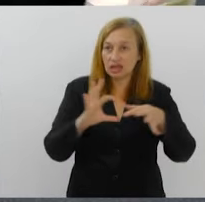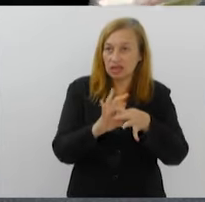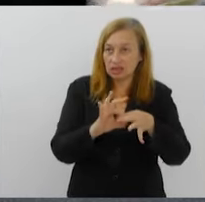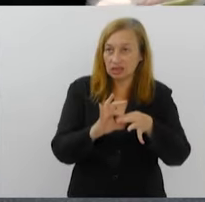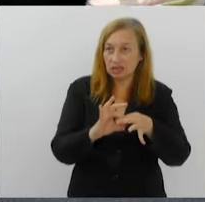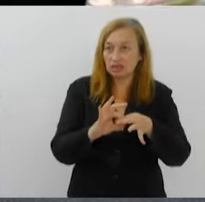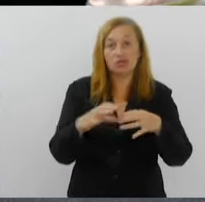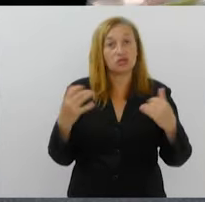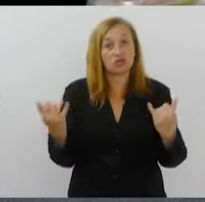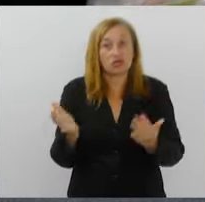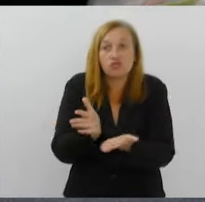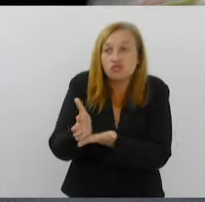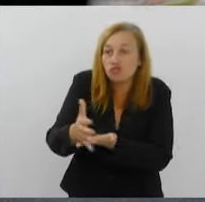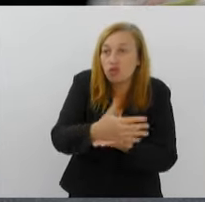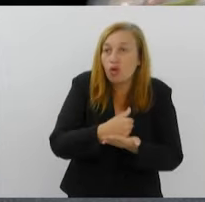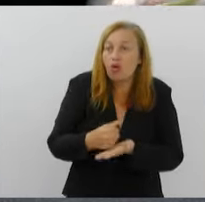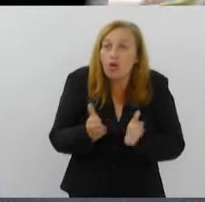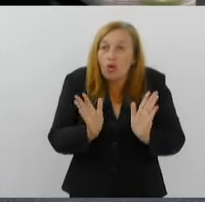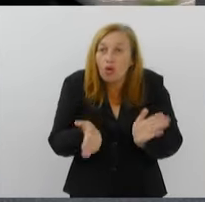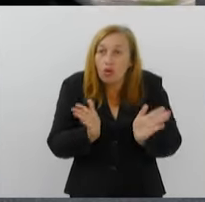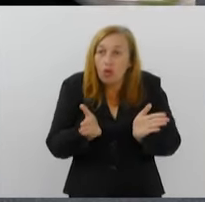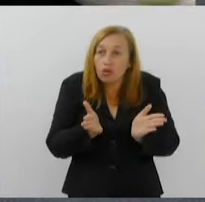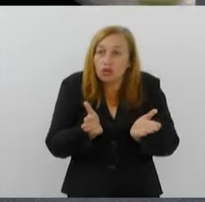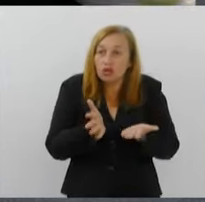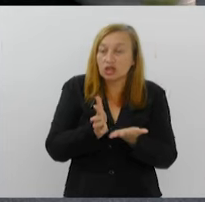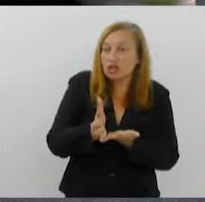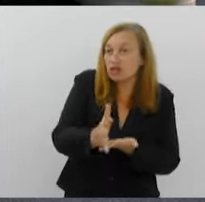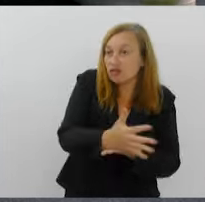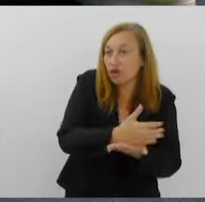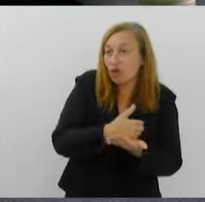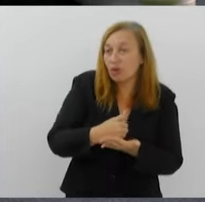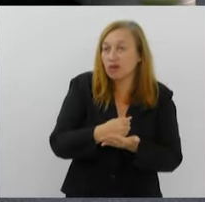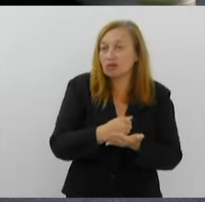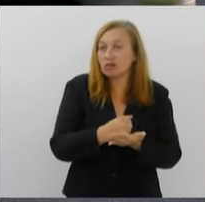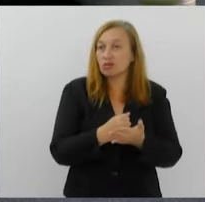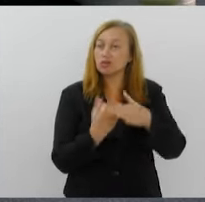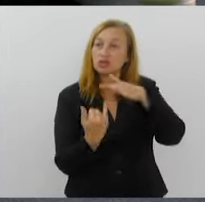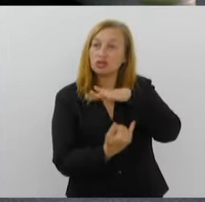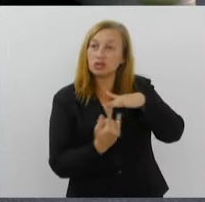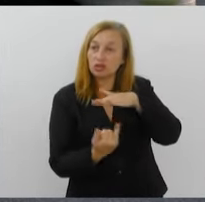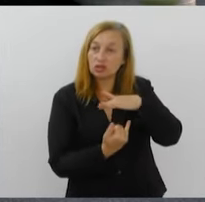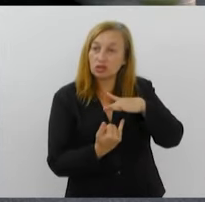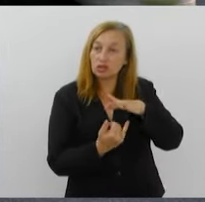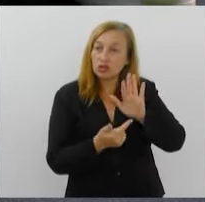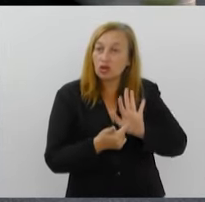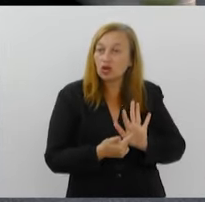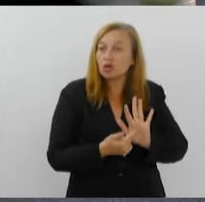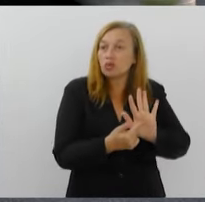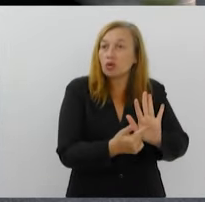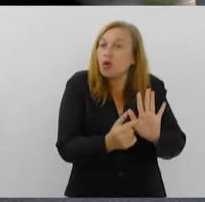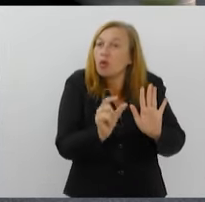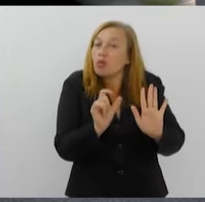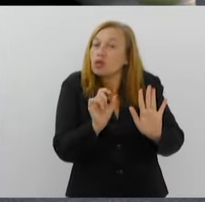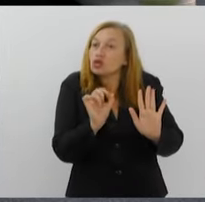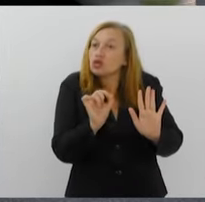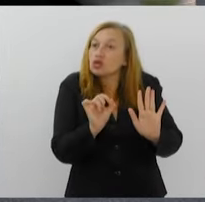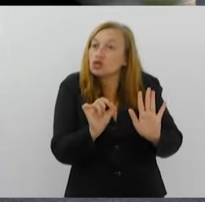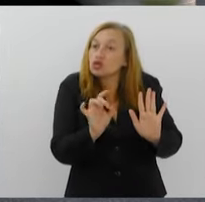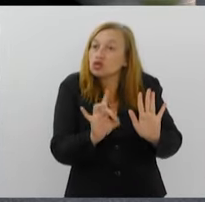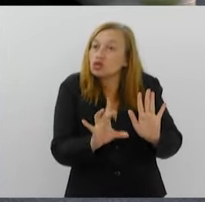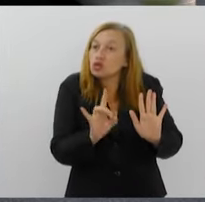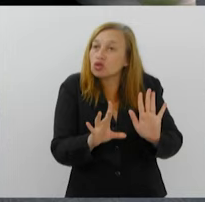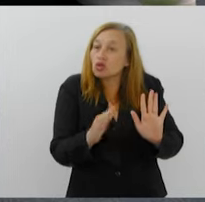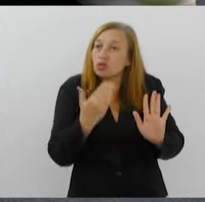seja, os dados hoje revelados pelo ISP são somente aqueles onde tiveram boletim